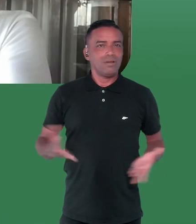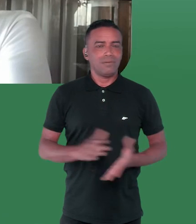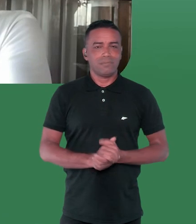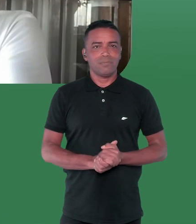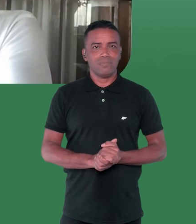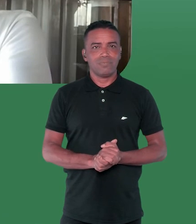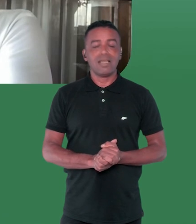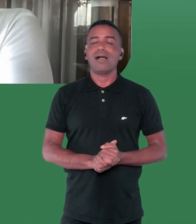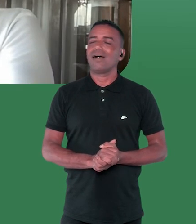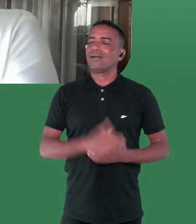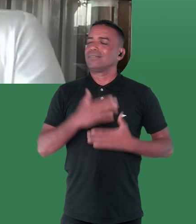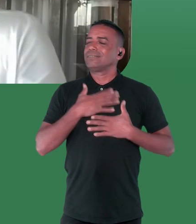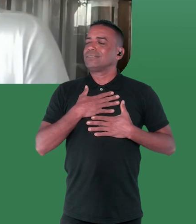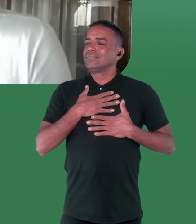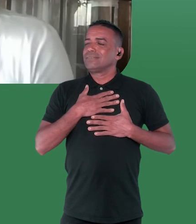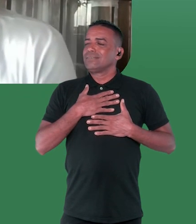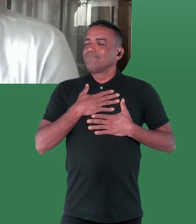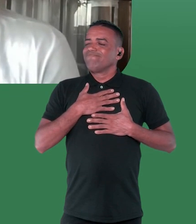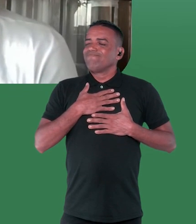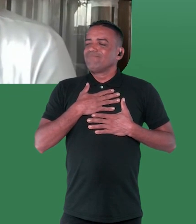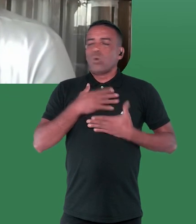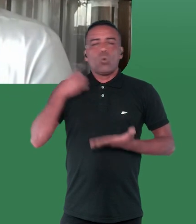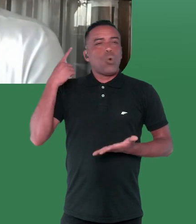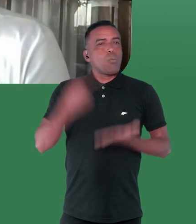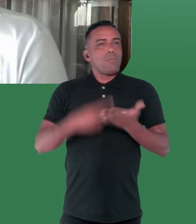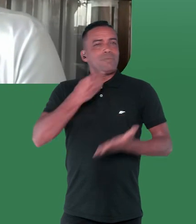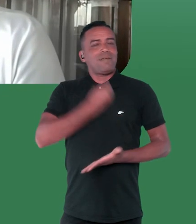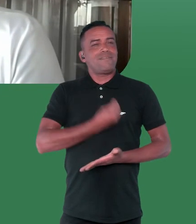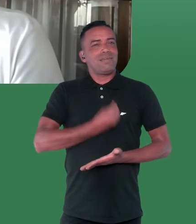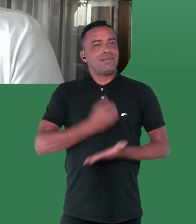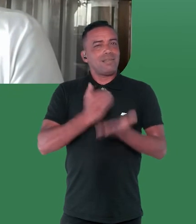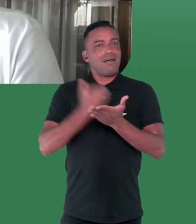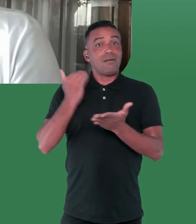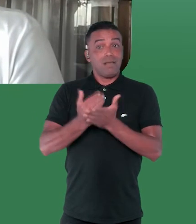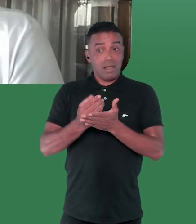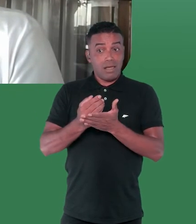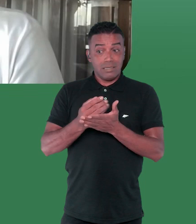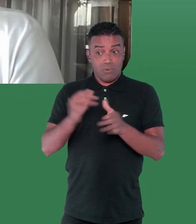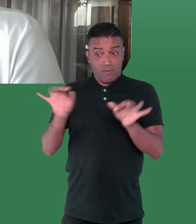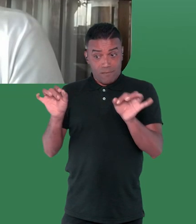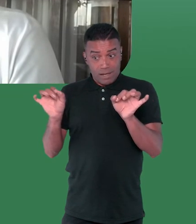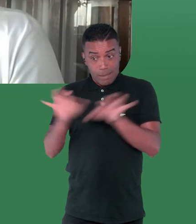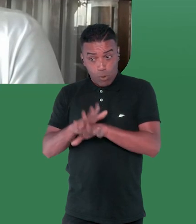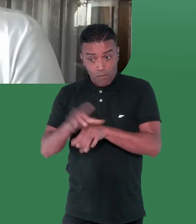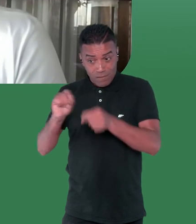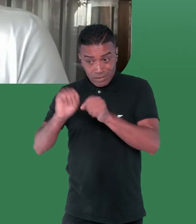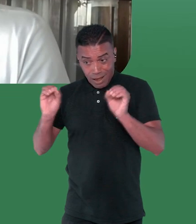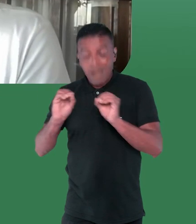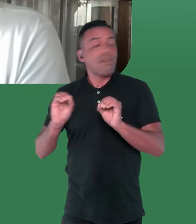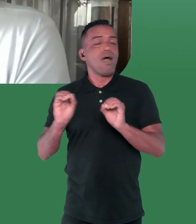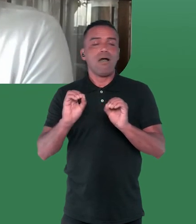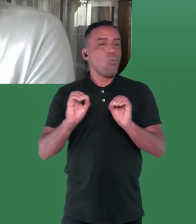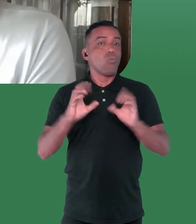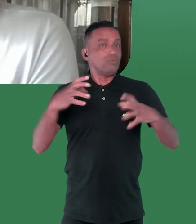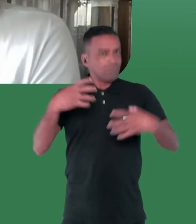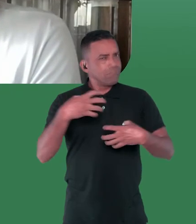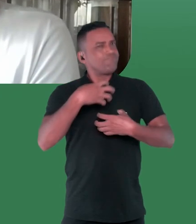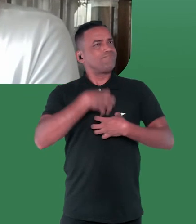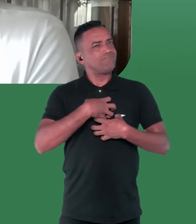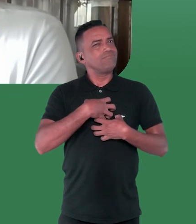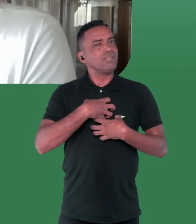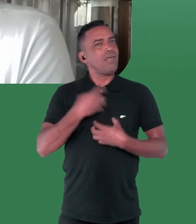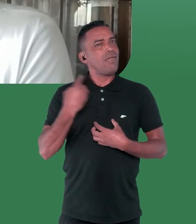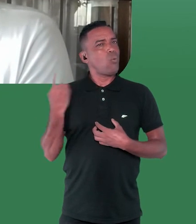sentimento, hein? De missão cumprida, sabe? Não a ponto de falar, estou pronto para não fazer mais nada. É de missão